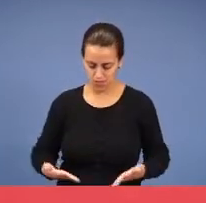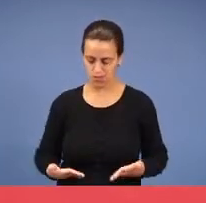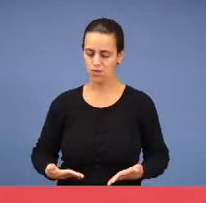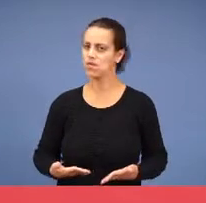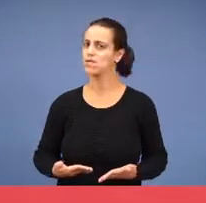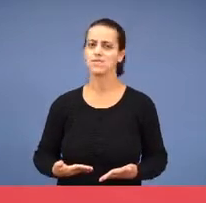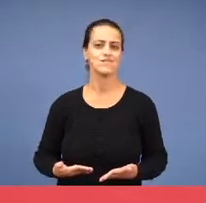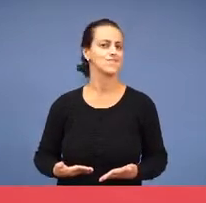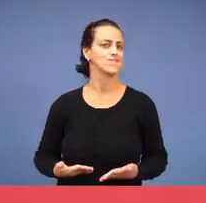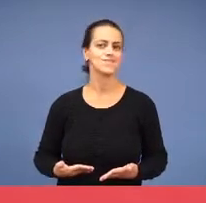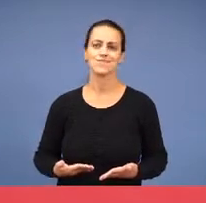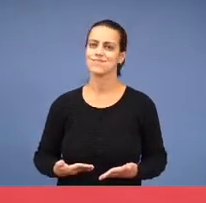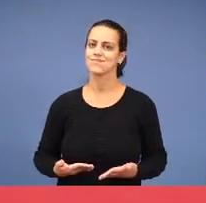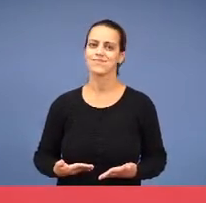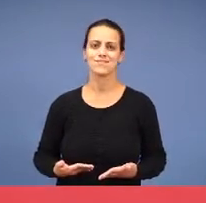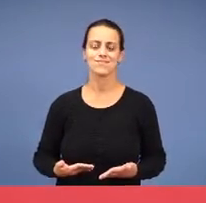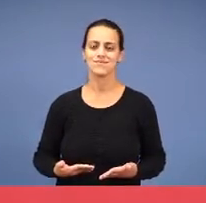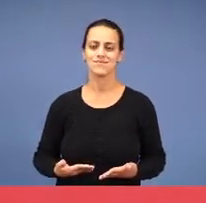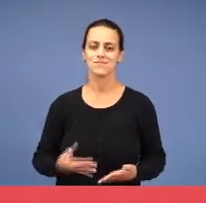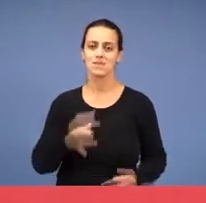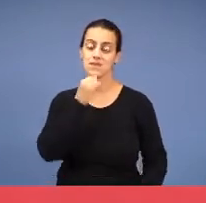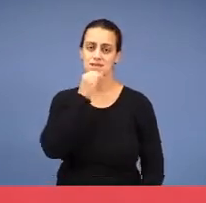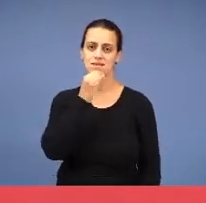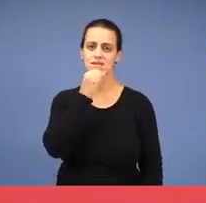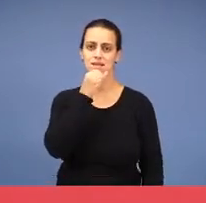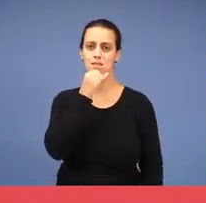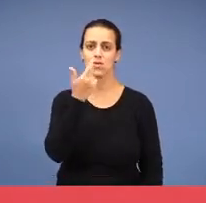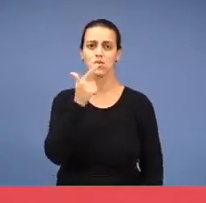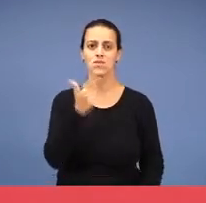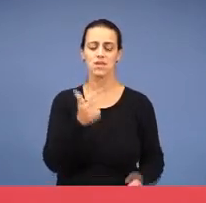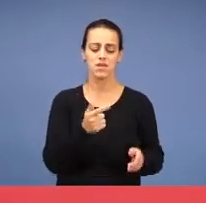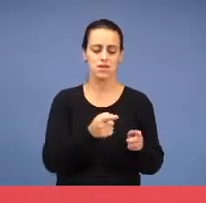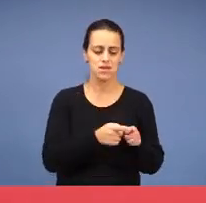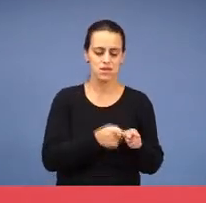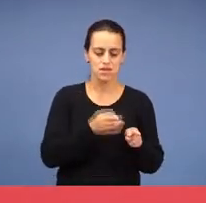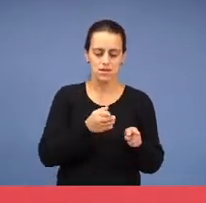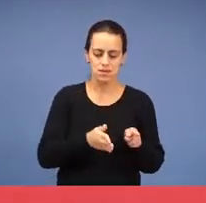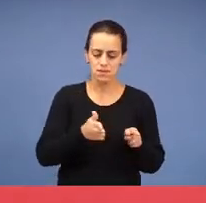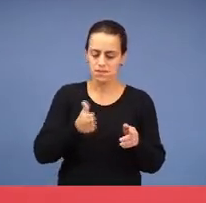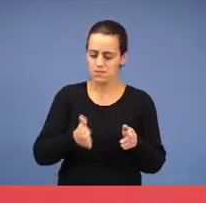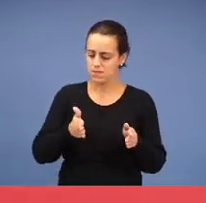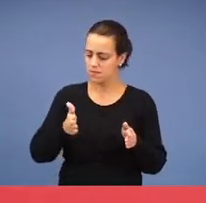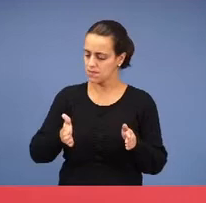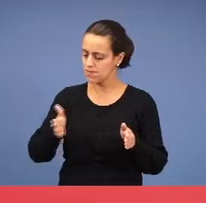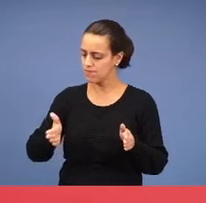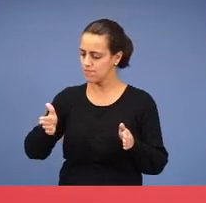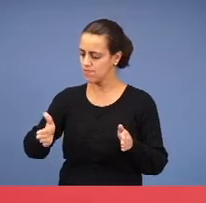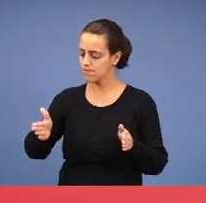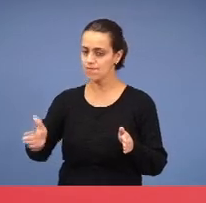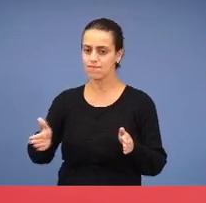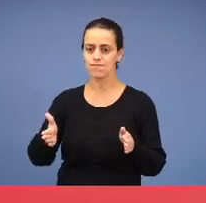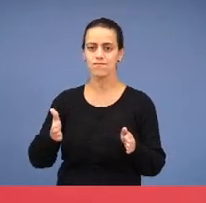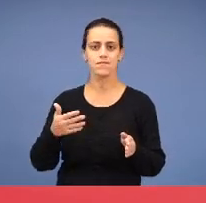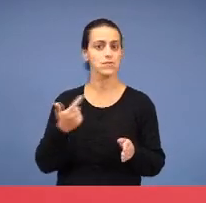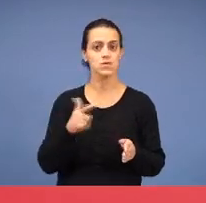exemplo, não há uma sequência lógica, um fato